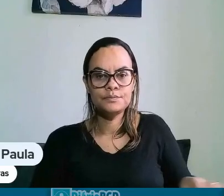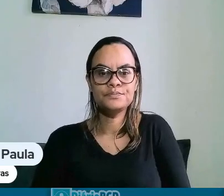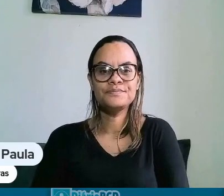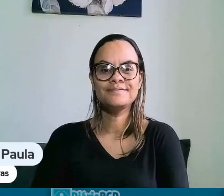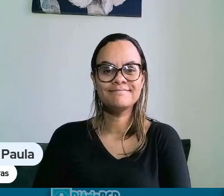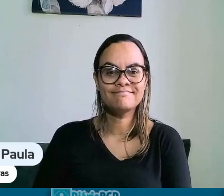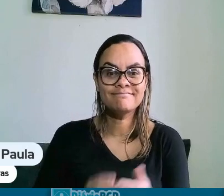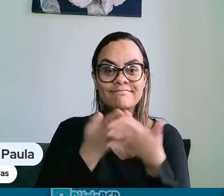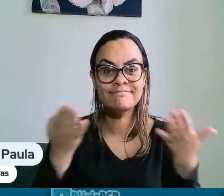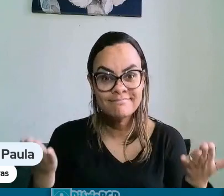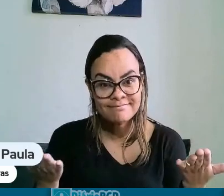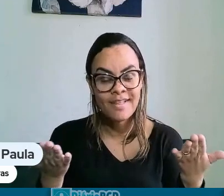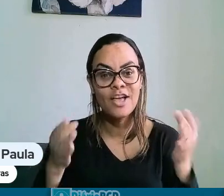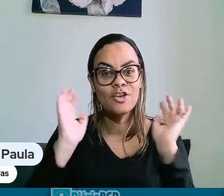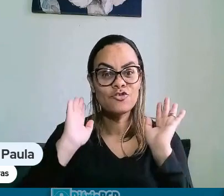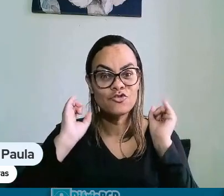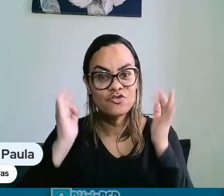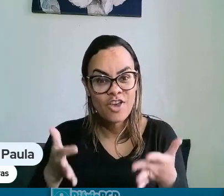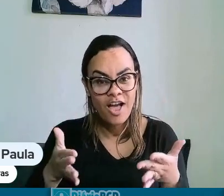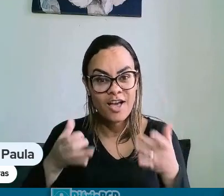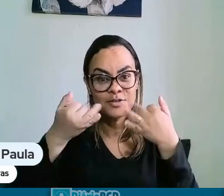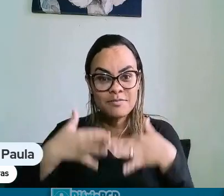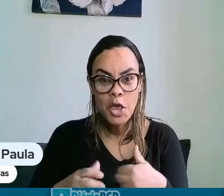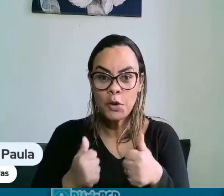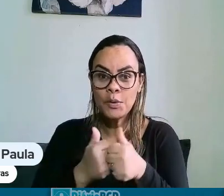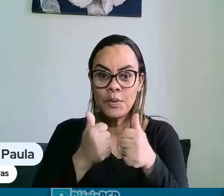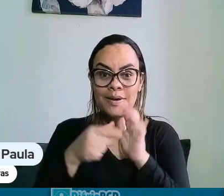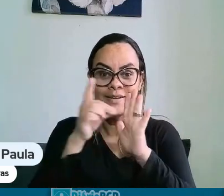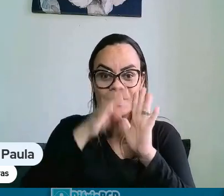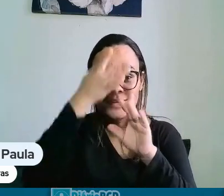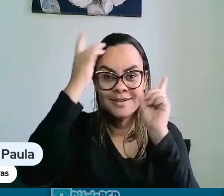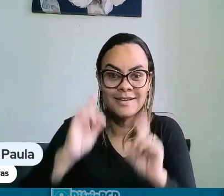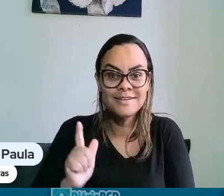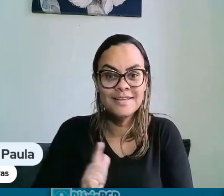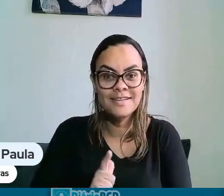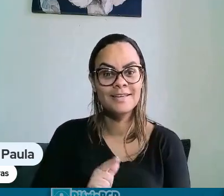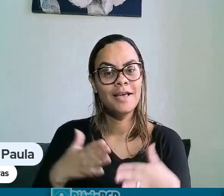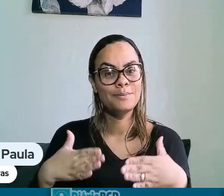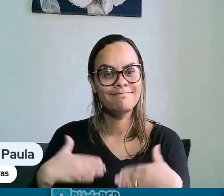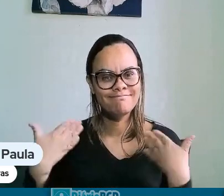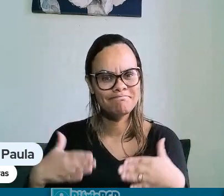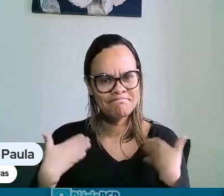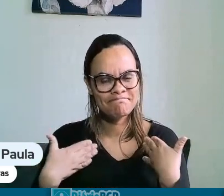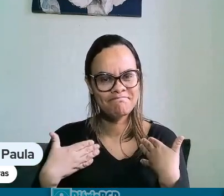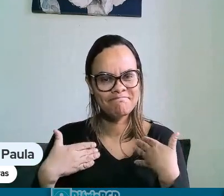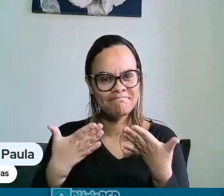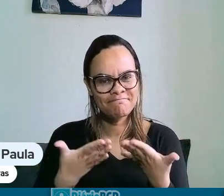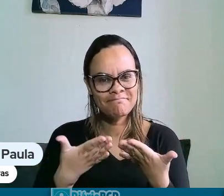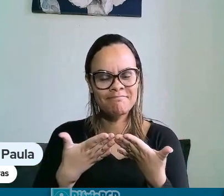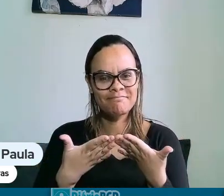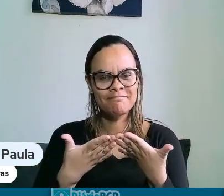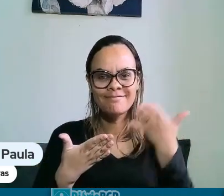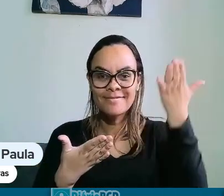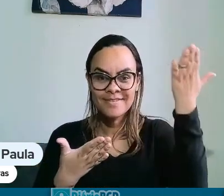E como eu havia dito a todos vocês que acompanham o Diário PCD, nós temos a grande alegria de receber o